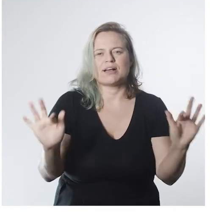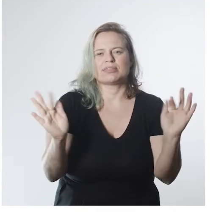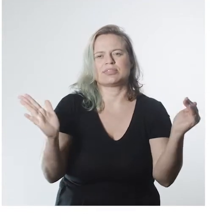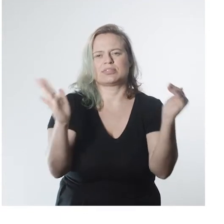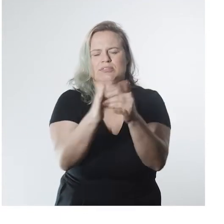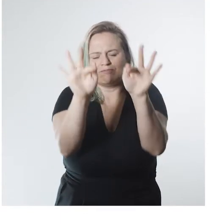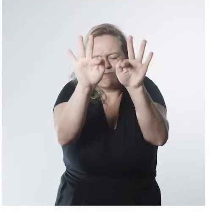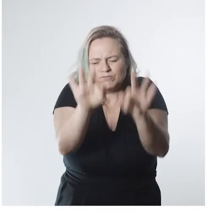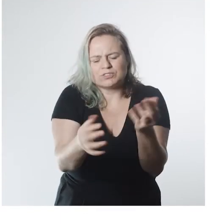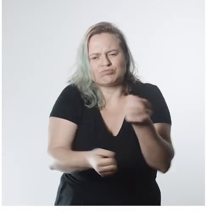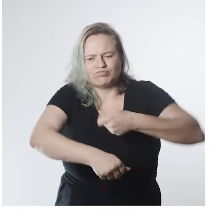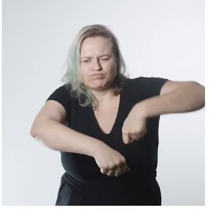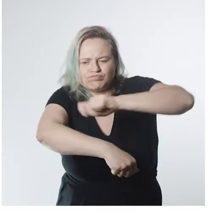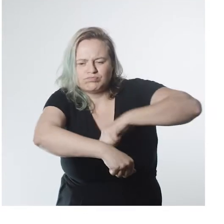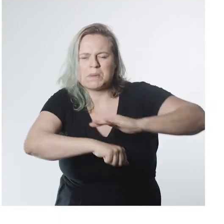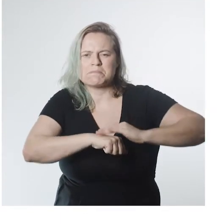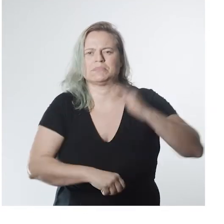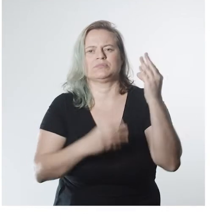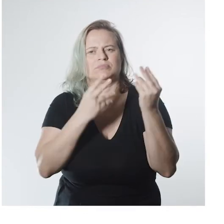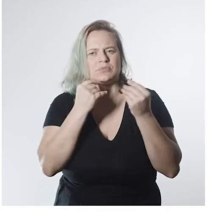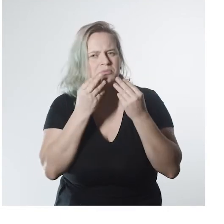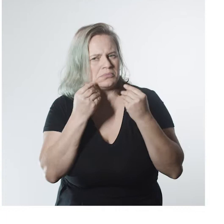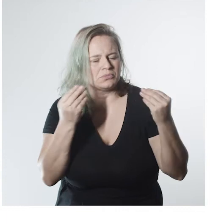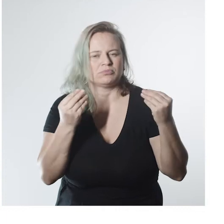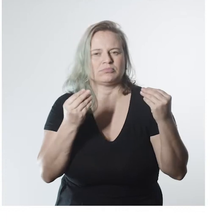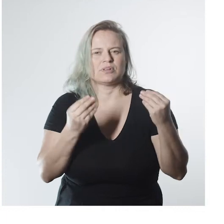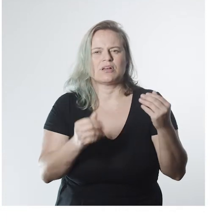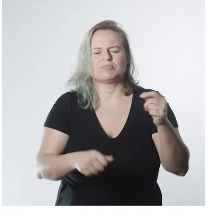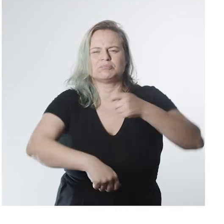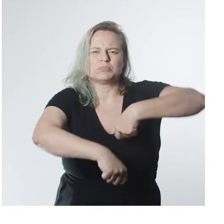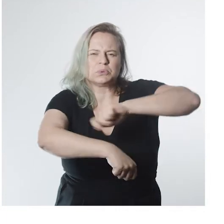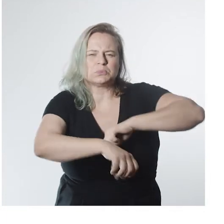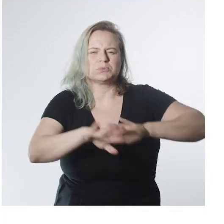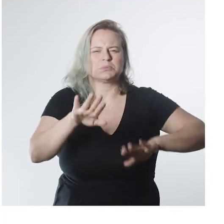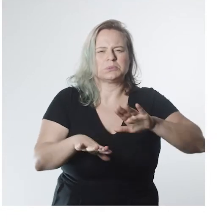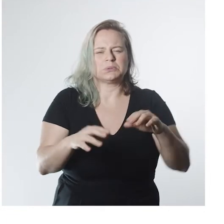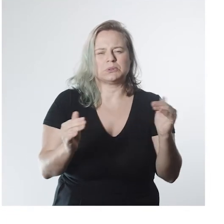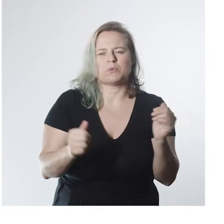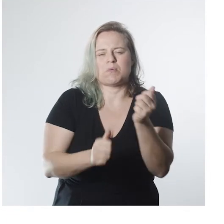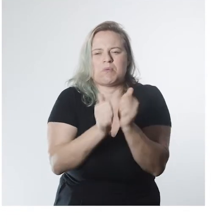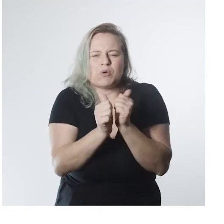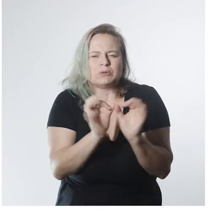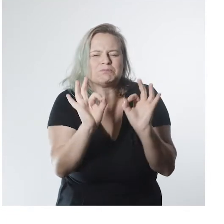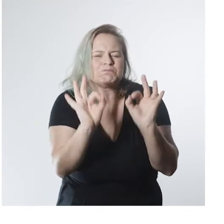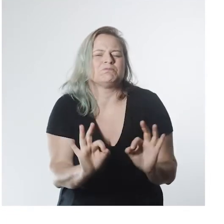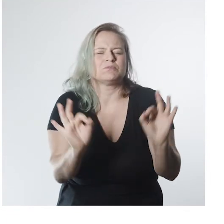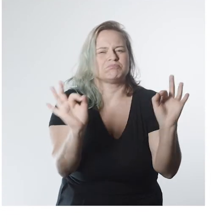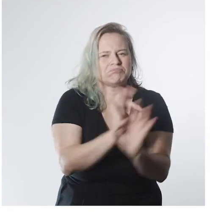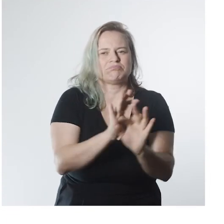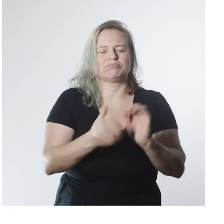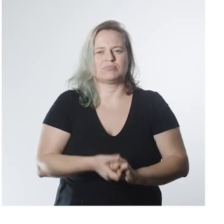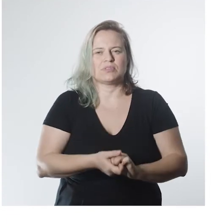chegar no ponto dele e agregar mais sabor ainda à preparação. E deixar ele cozinhar até ficar al dente o arroz. Ele não tem uma característica de risoto,